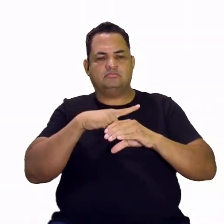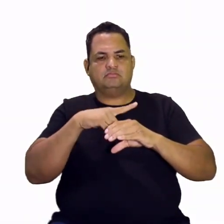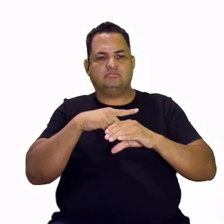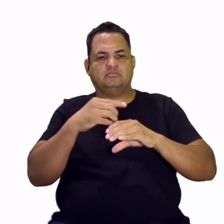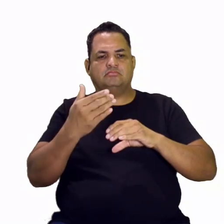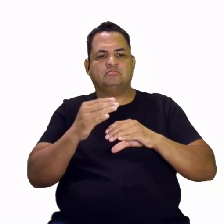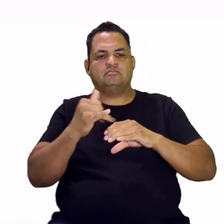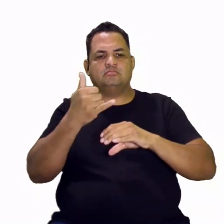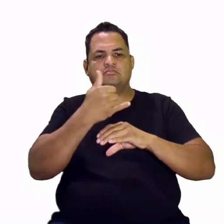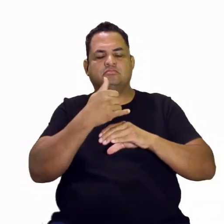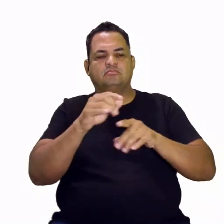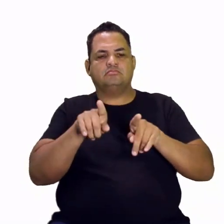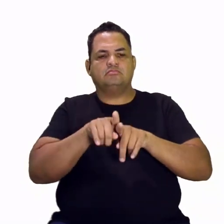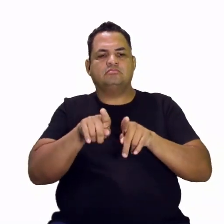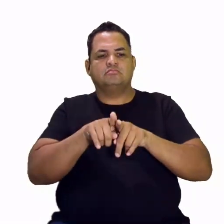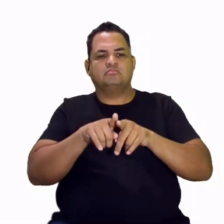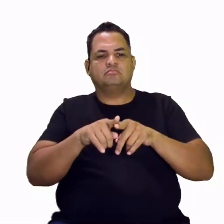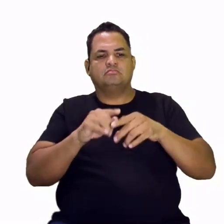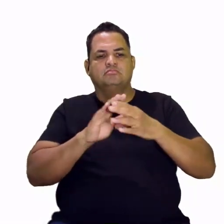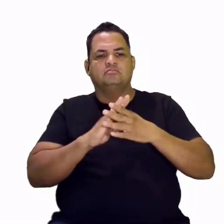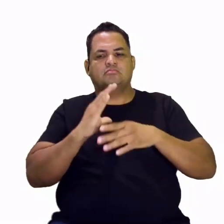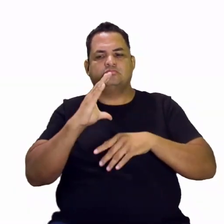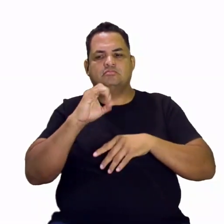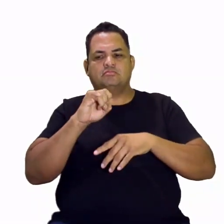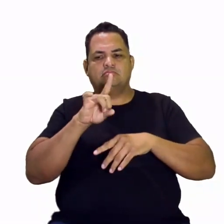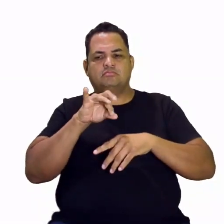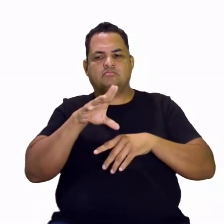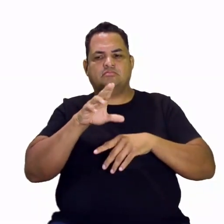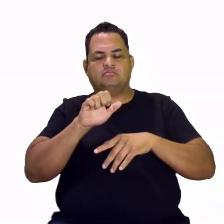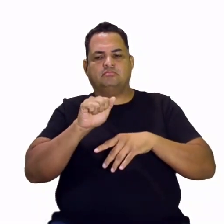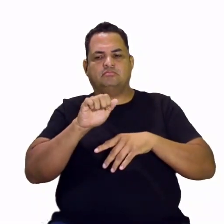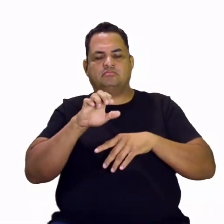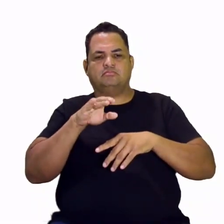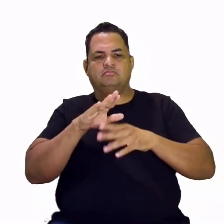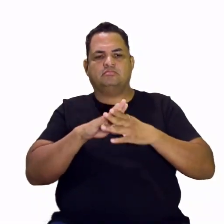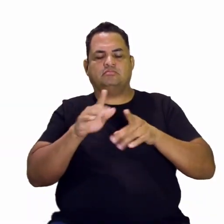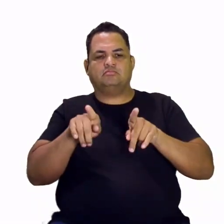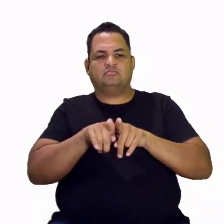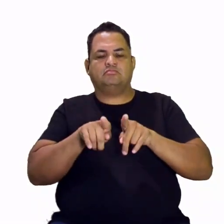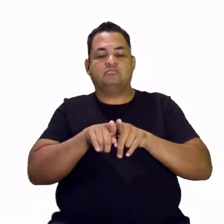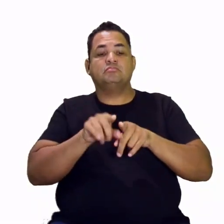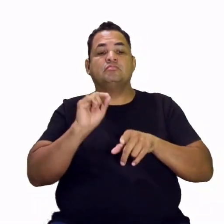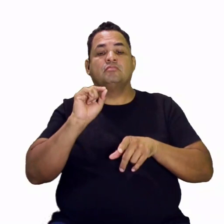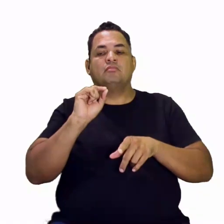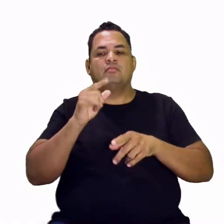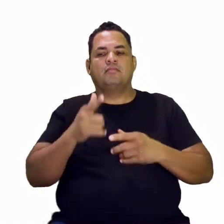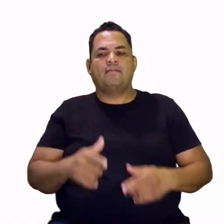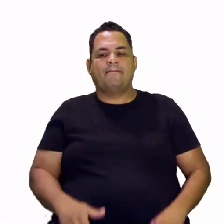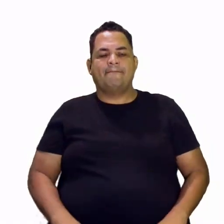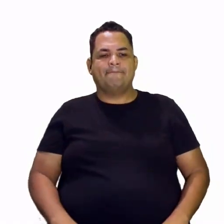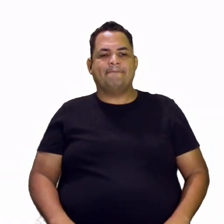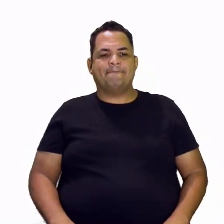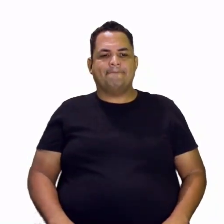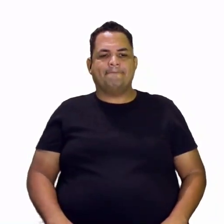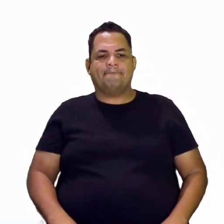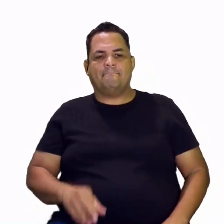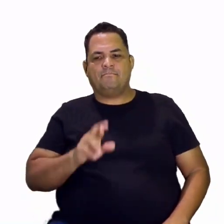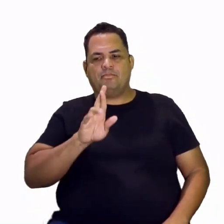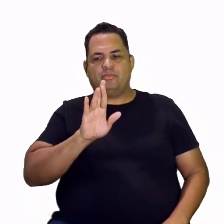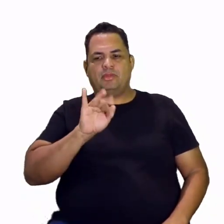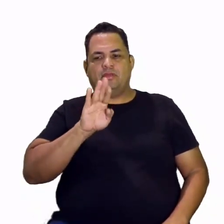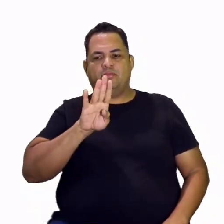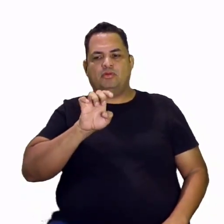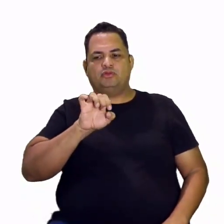coacervados. E você vai ter o citoplasma. Nesse citoplasma, você vai encontrar o quê? Os ribossomos,